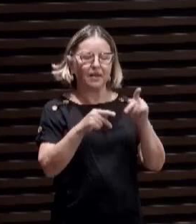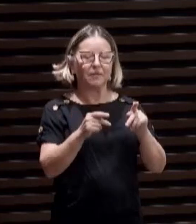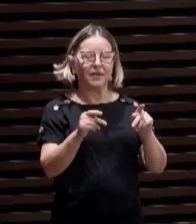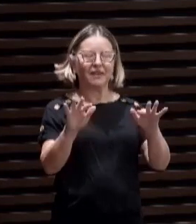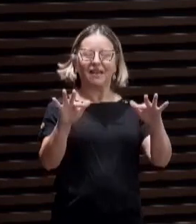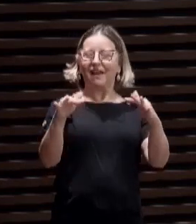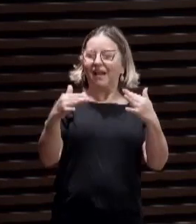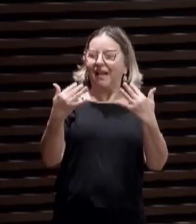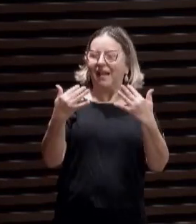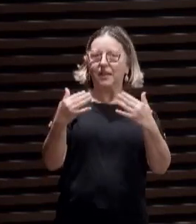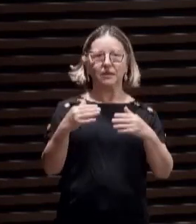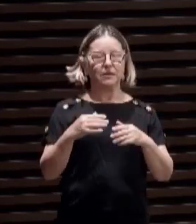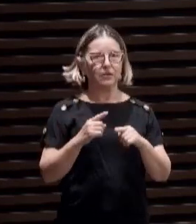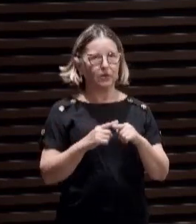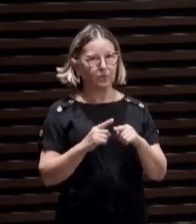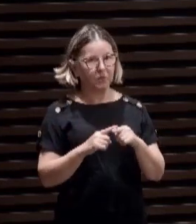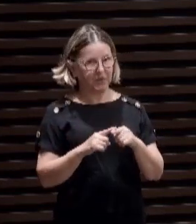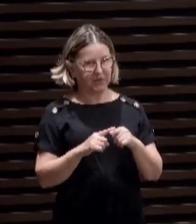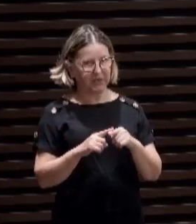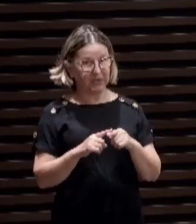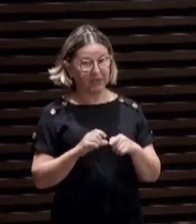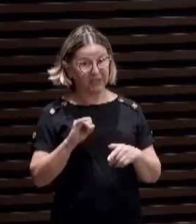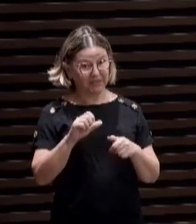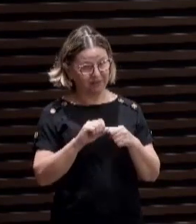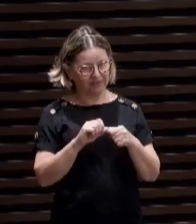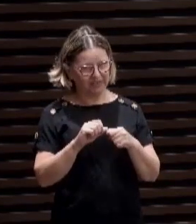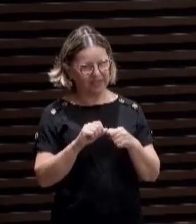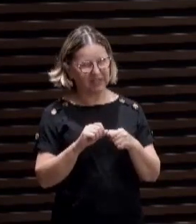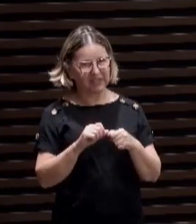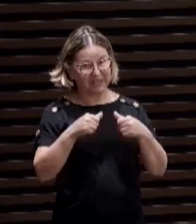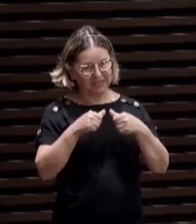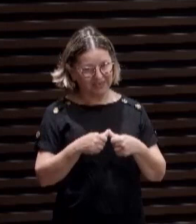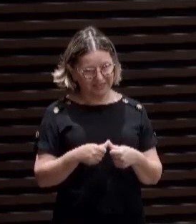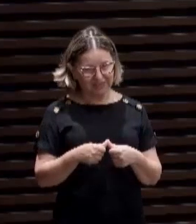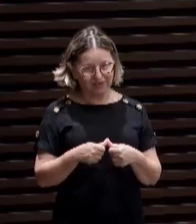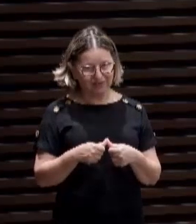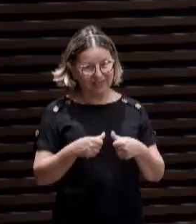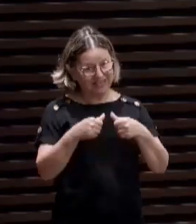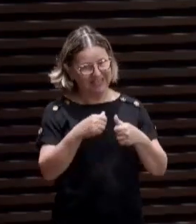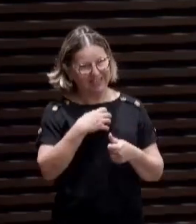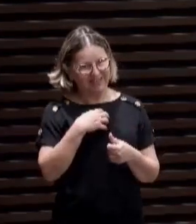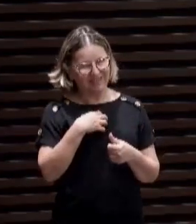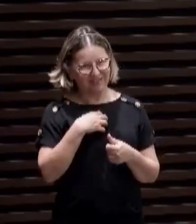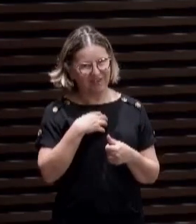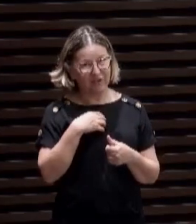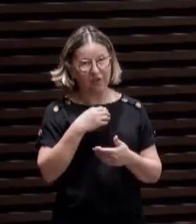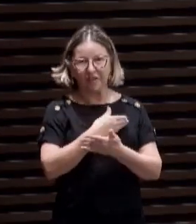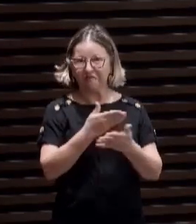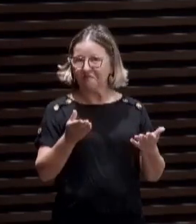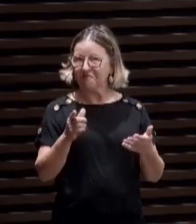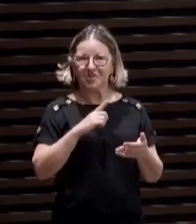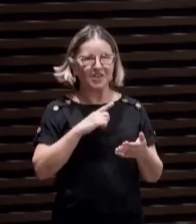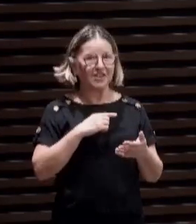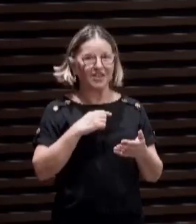não tereis galardão junto de vosso Pai Celeste. Mateus 6, 1 e 2. Uma vez